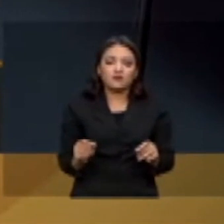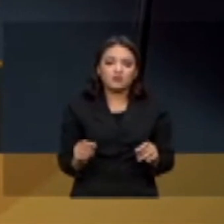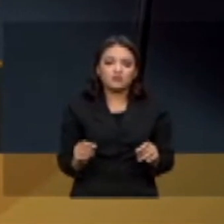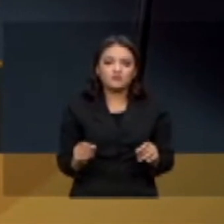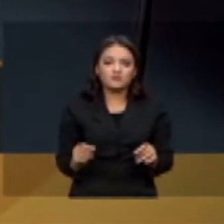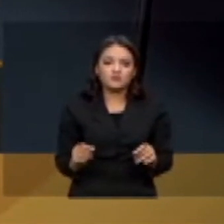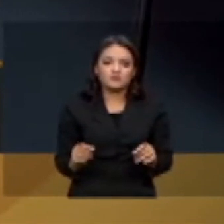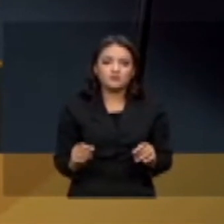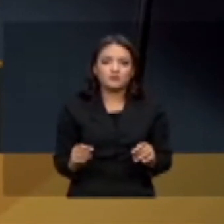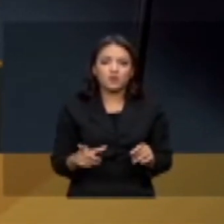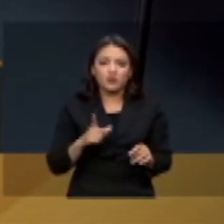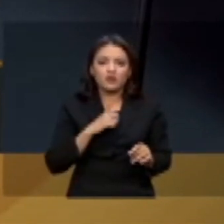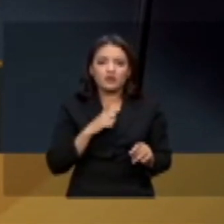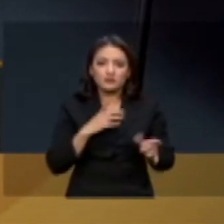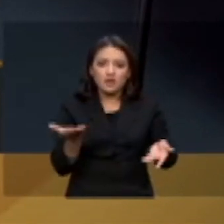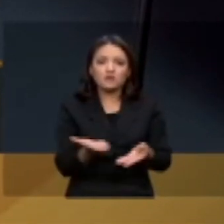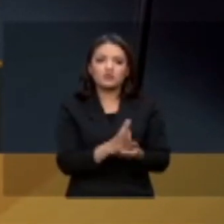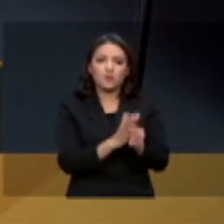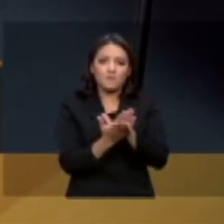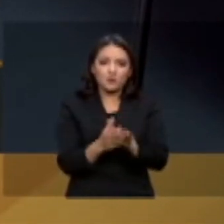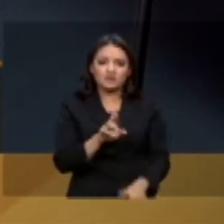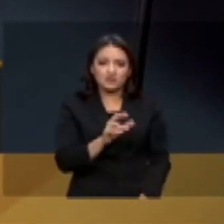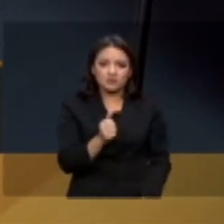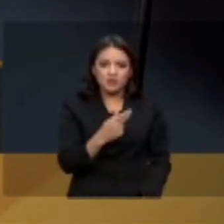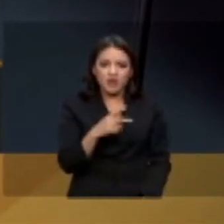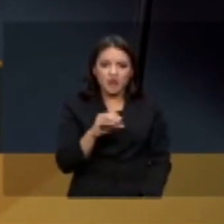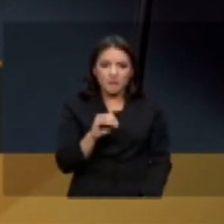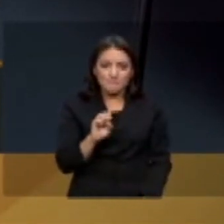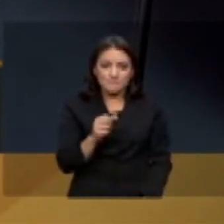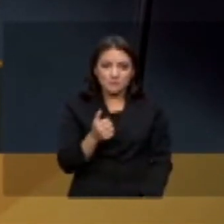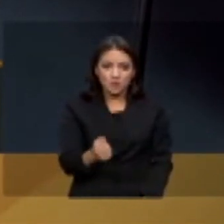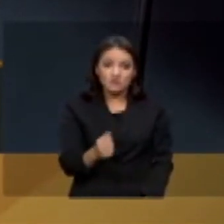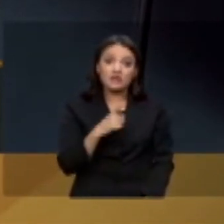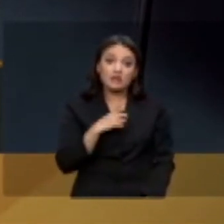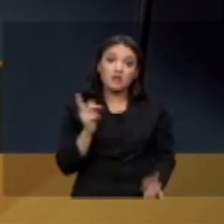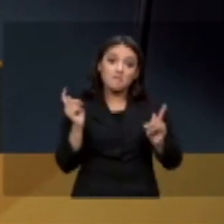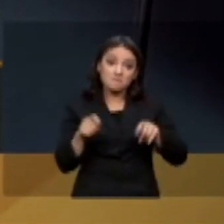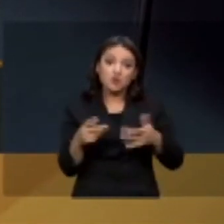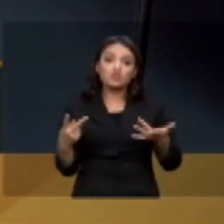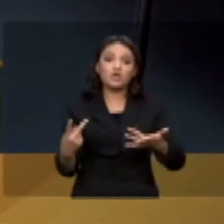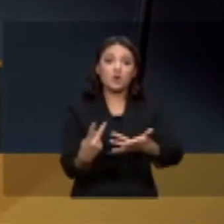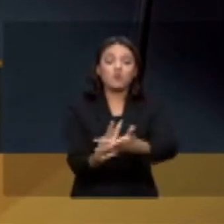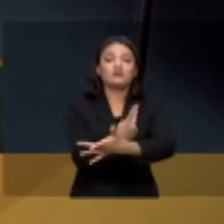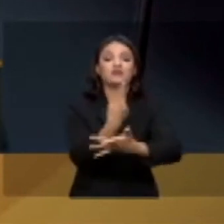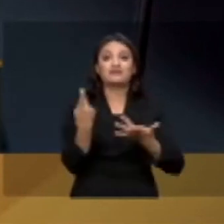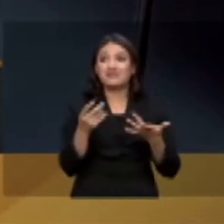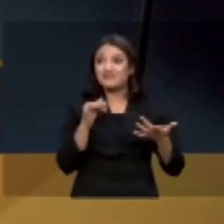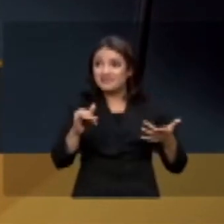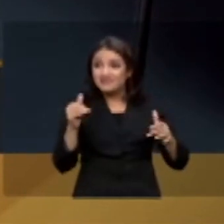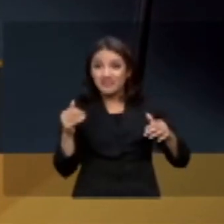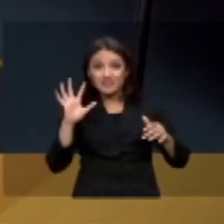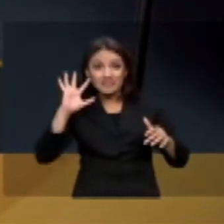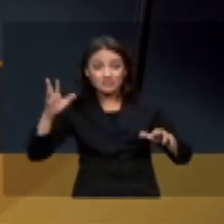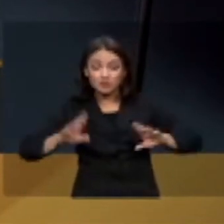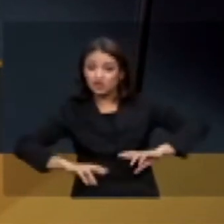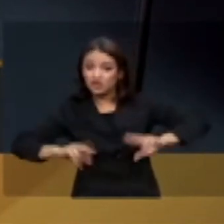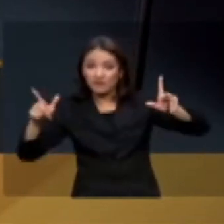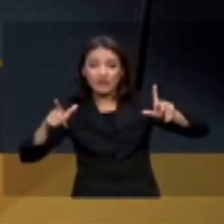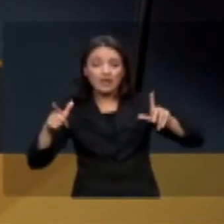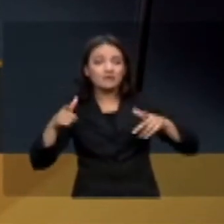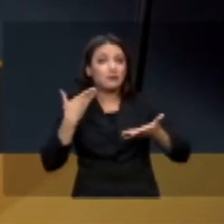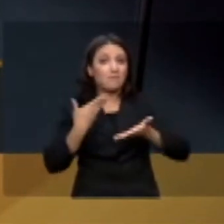formados no a não ser a pessoa tem o potencial de gerar total segurança jurídica